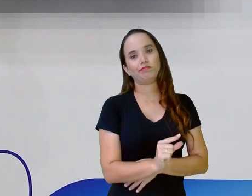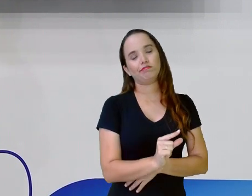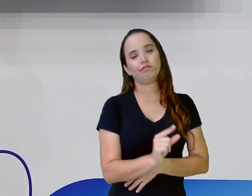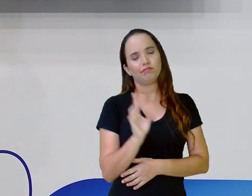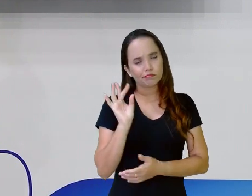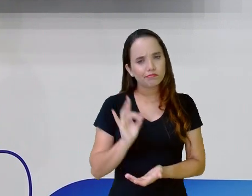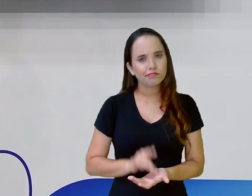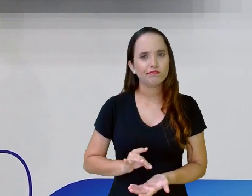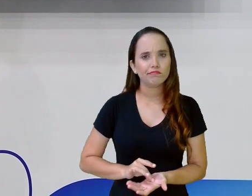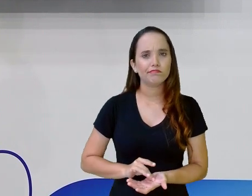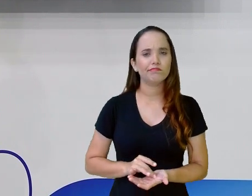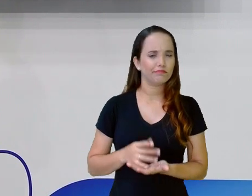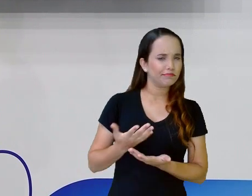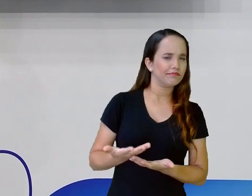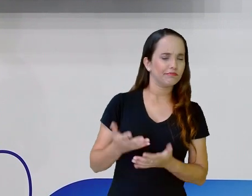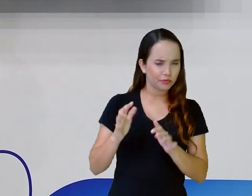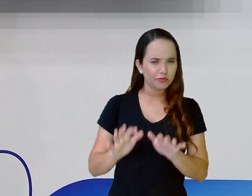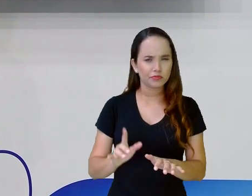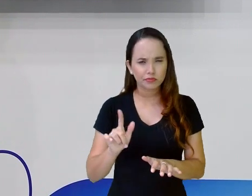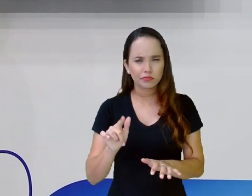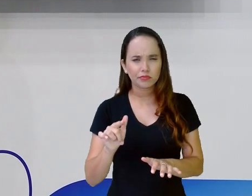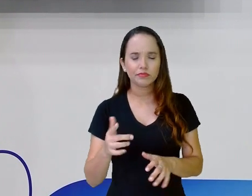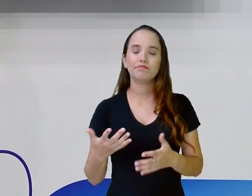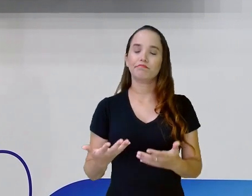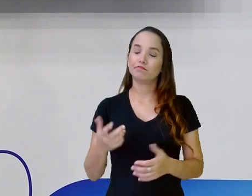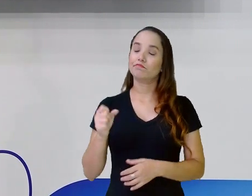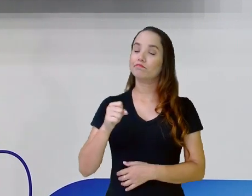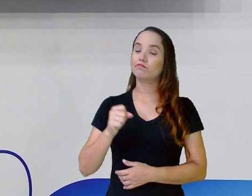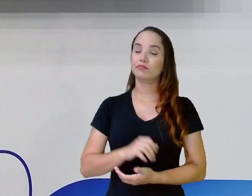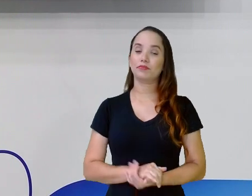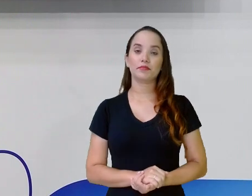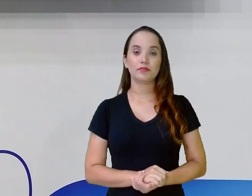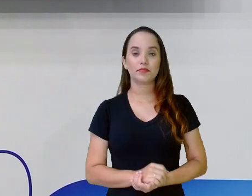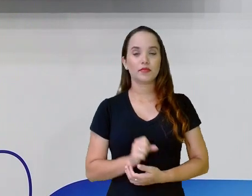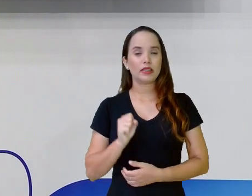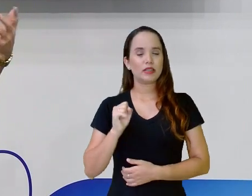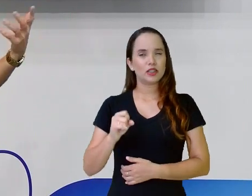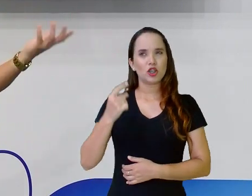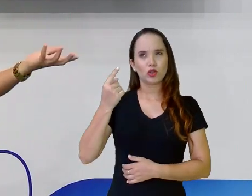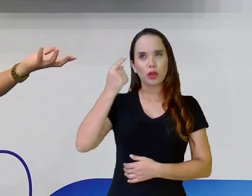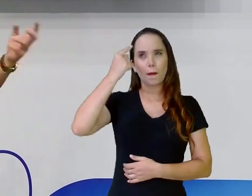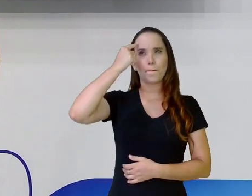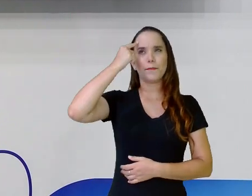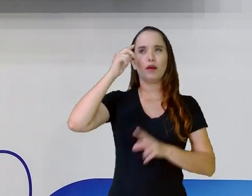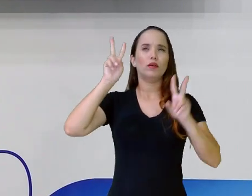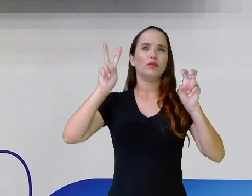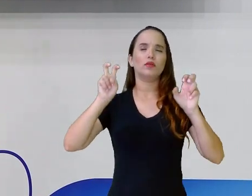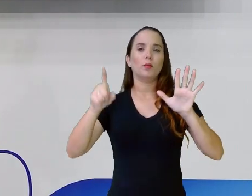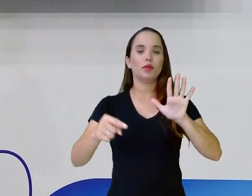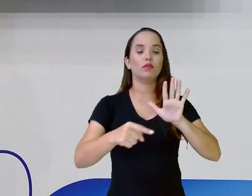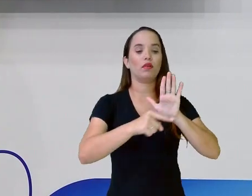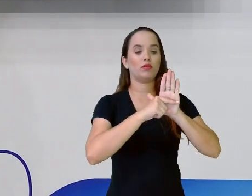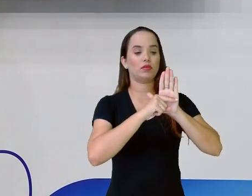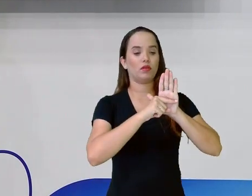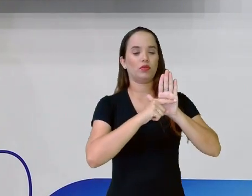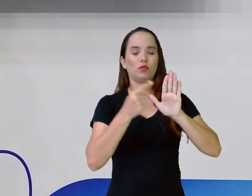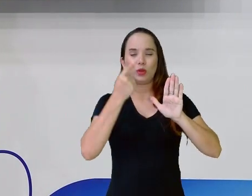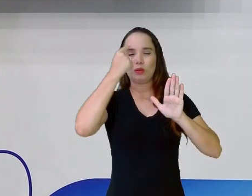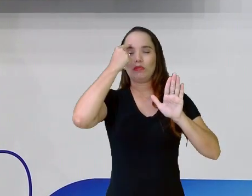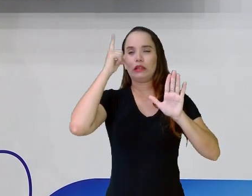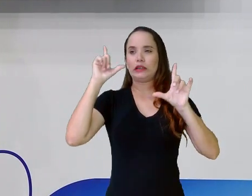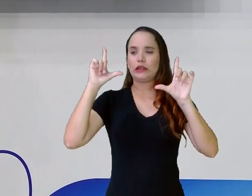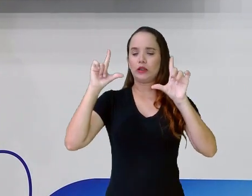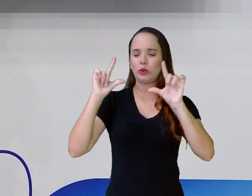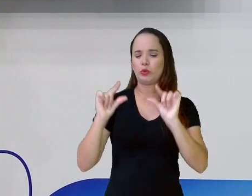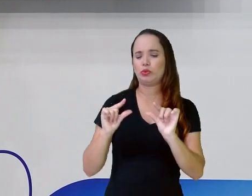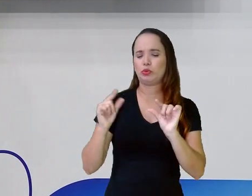é verdade? Não é assim que funciona? Quando a gente pensa em subtração, a gente pensa em redução de